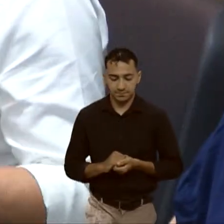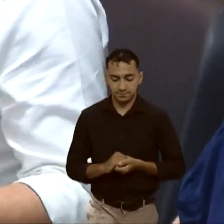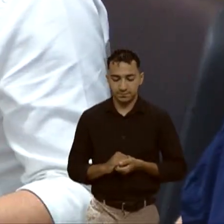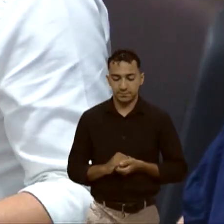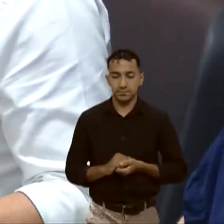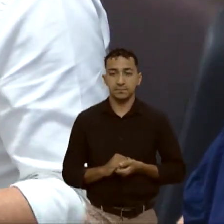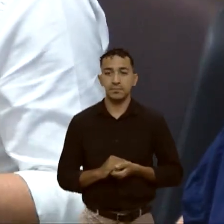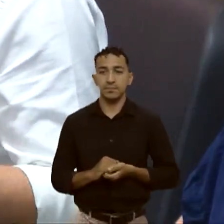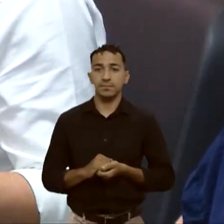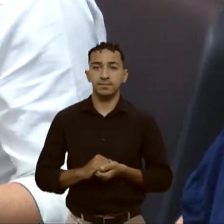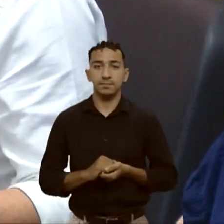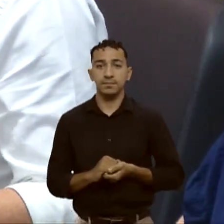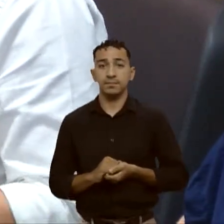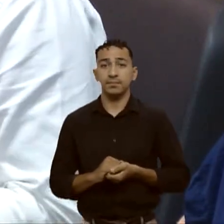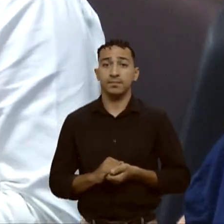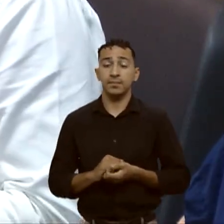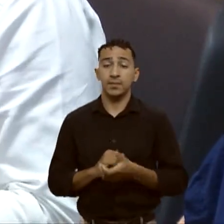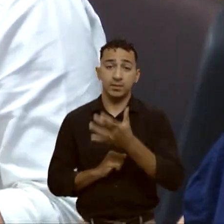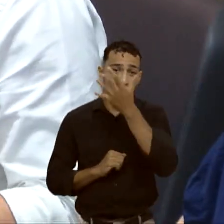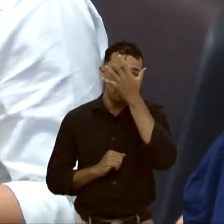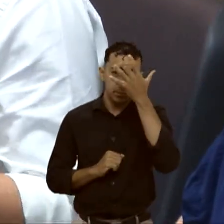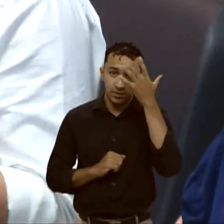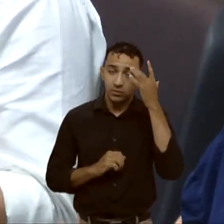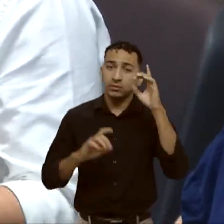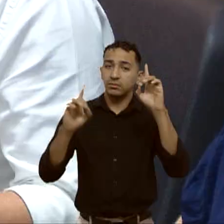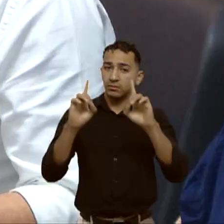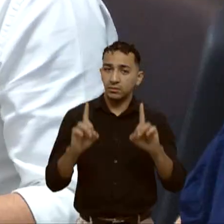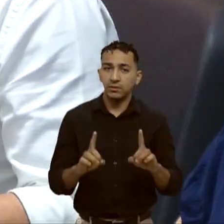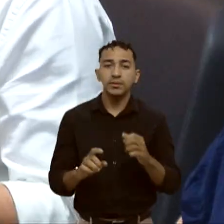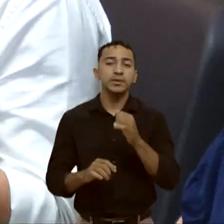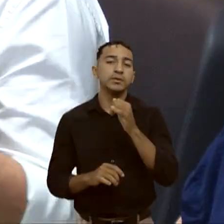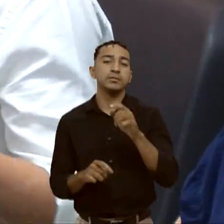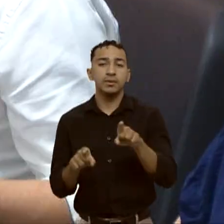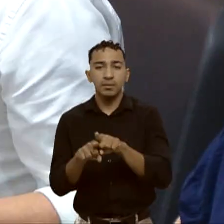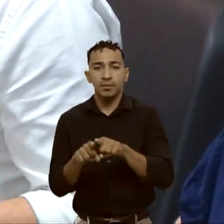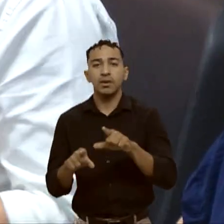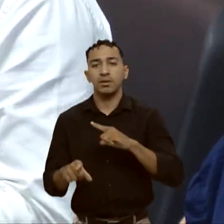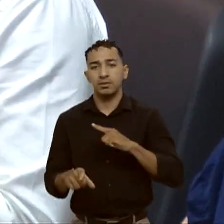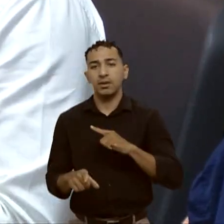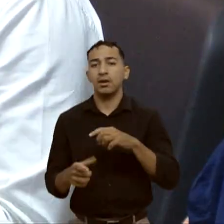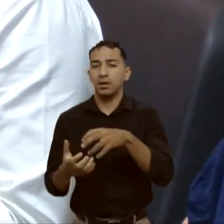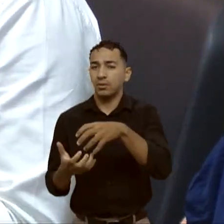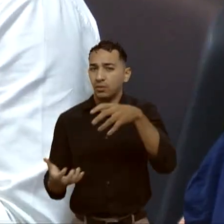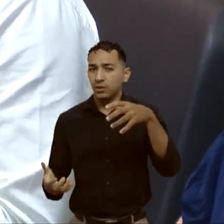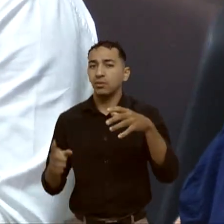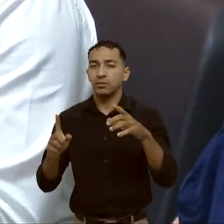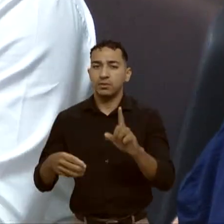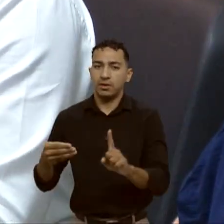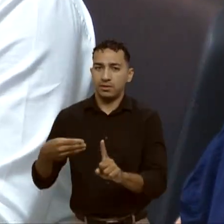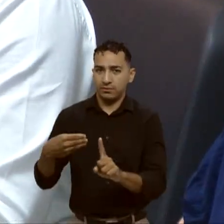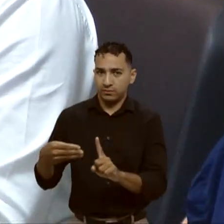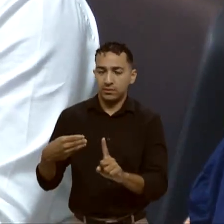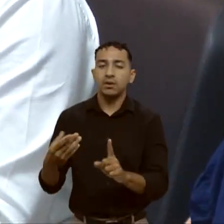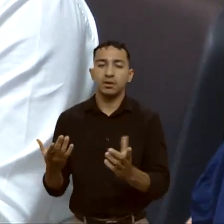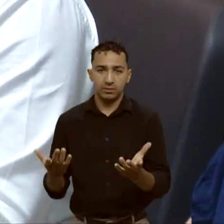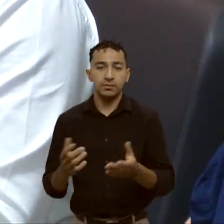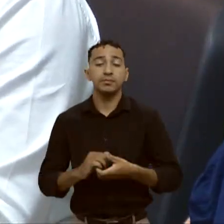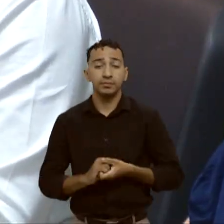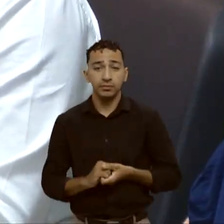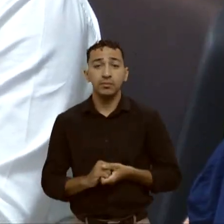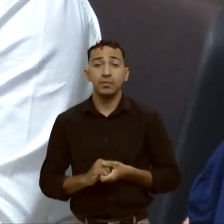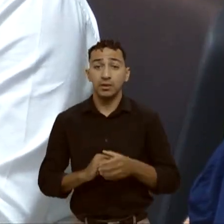aí os deficientes, né? Pessoas com deficiência. Nós temos o idoso, que ele é hiper vulnerável, né? Nessa relação com o consumidor, principalmente